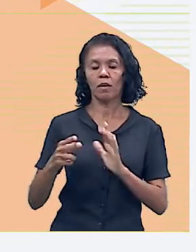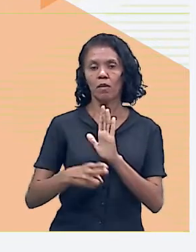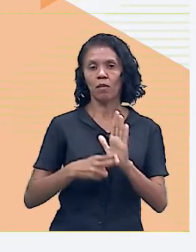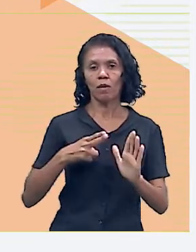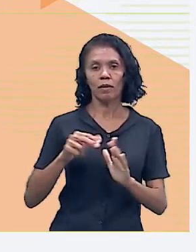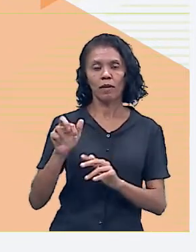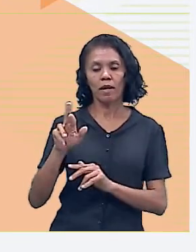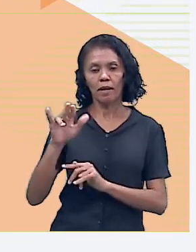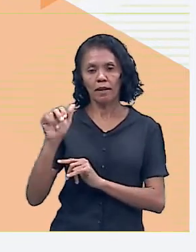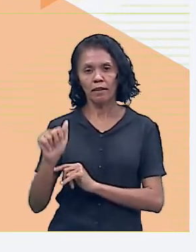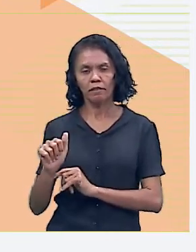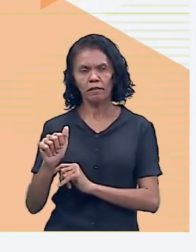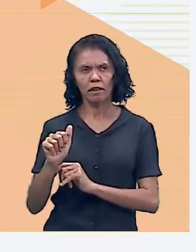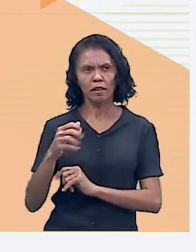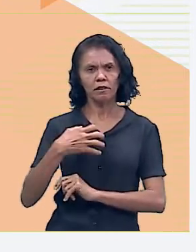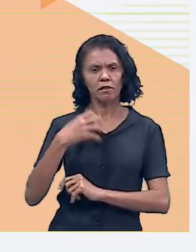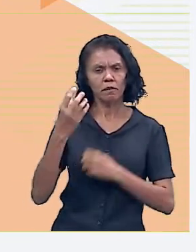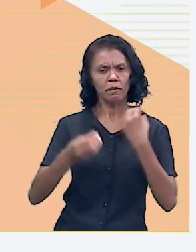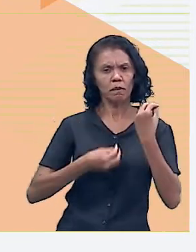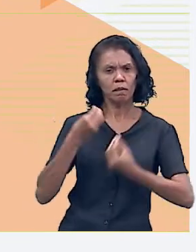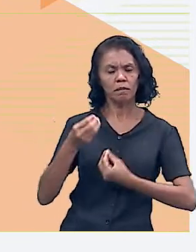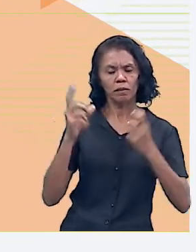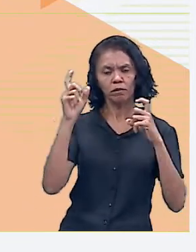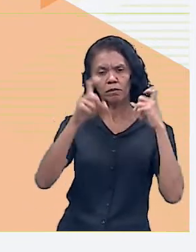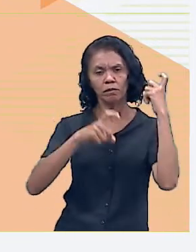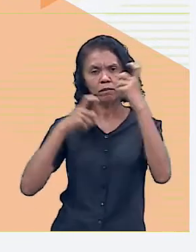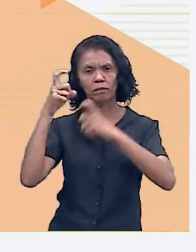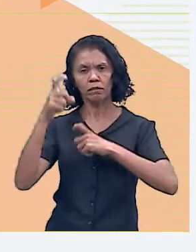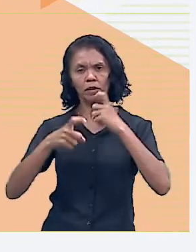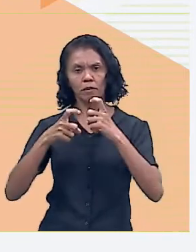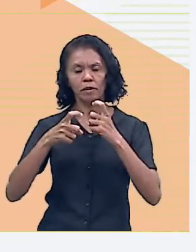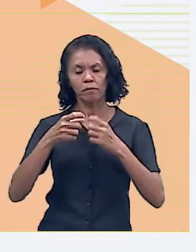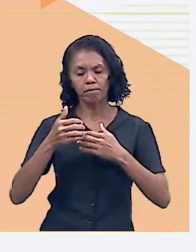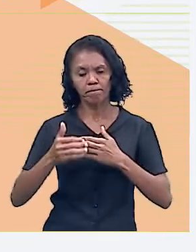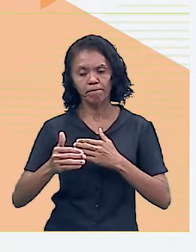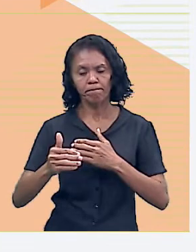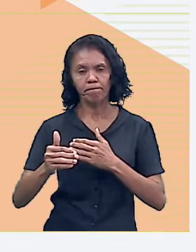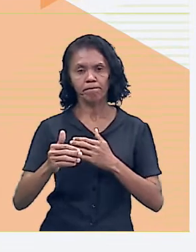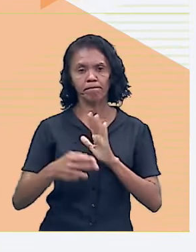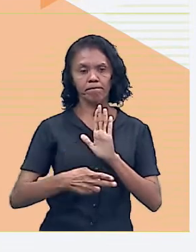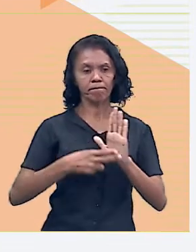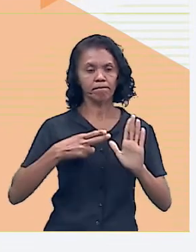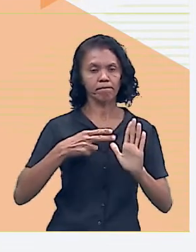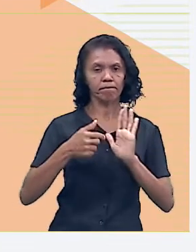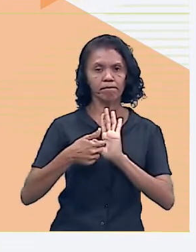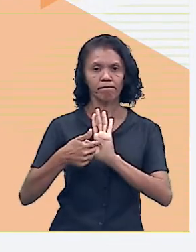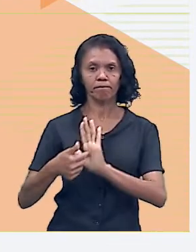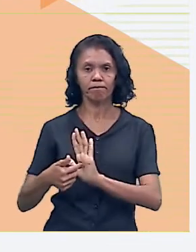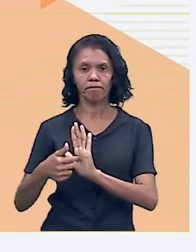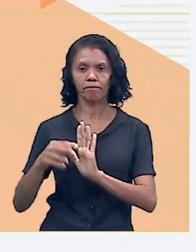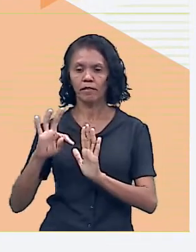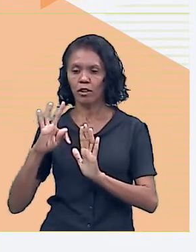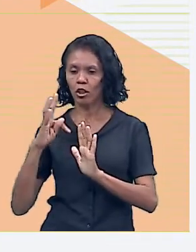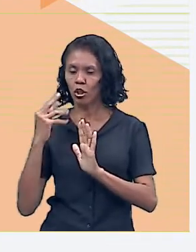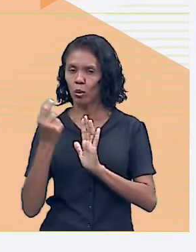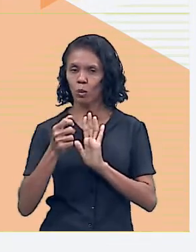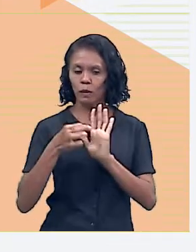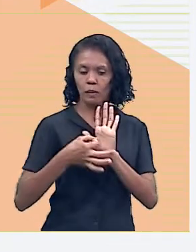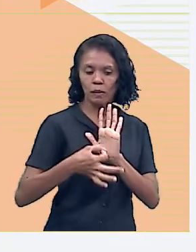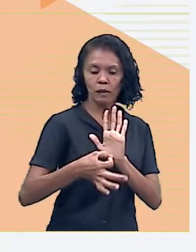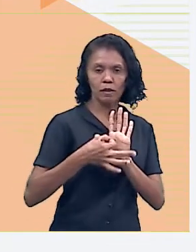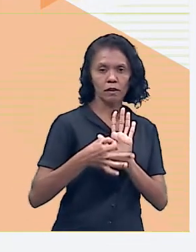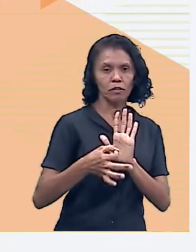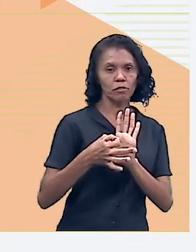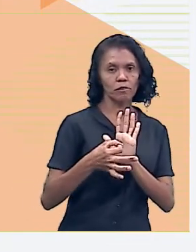já estava muito preocupado porque logo na sequência daquelas obras famosas seria apresentada a dele e todas elas estavam sendo